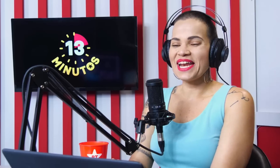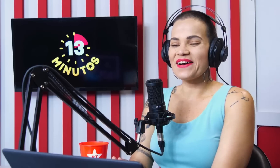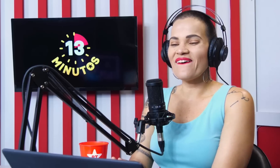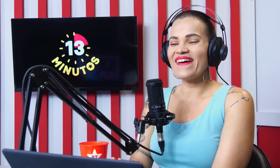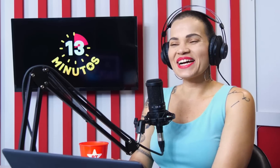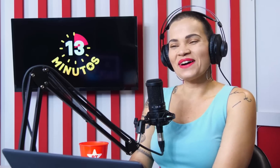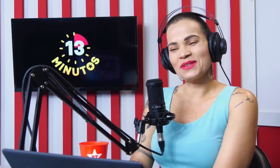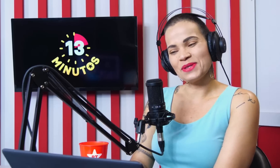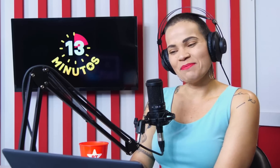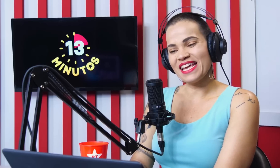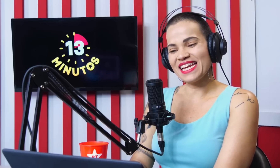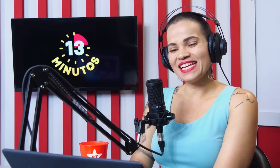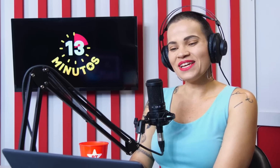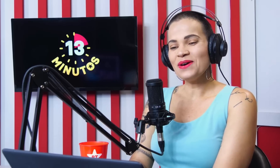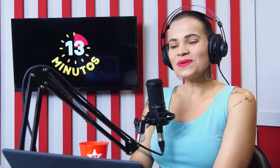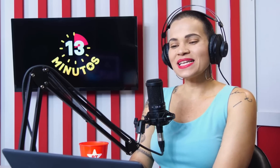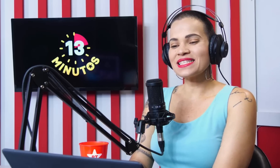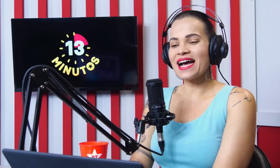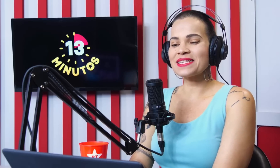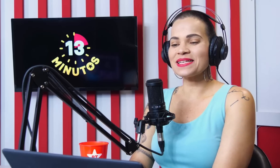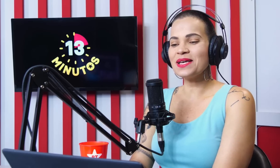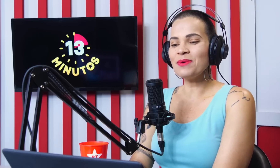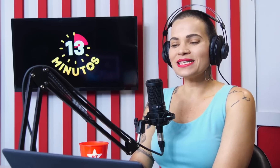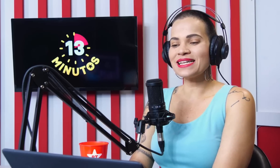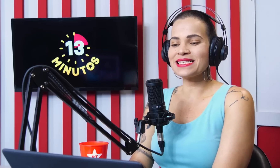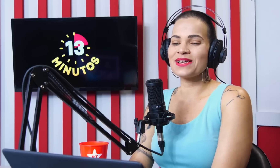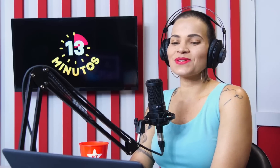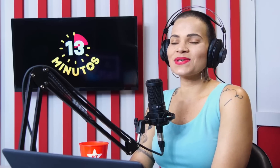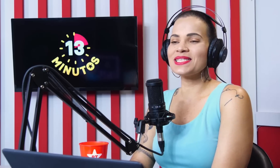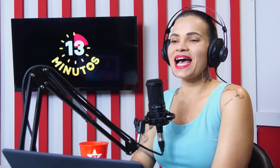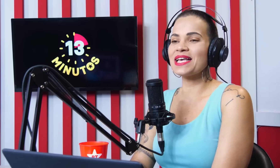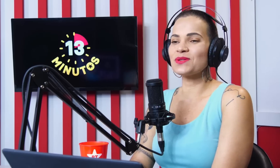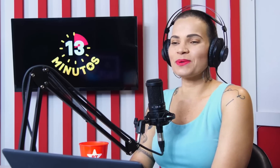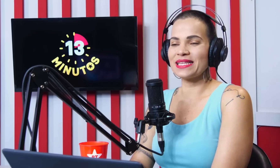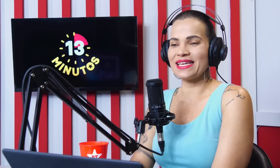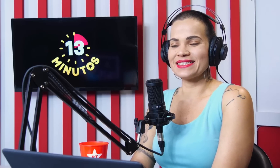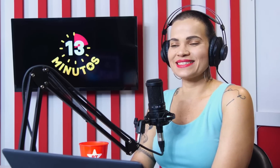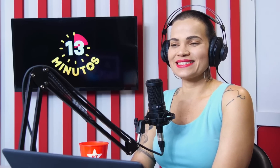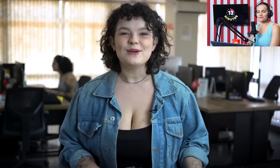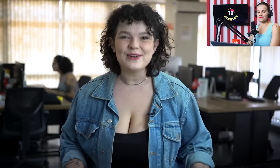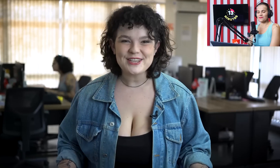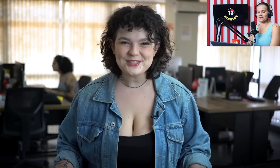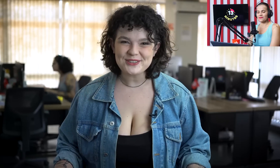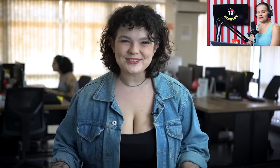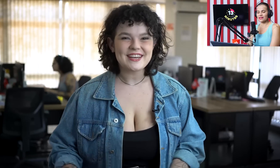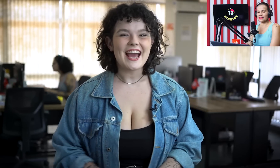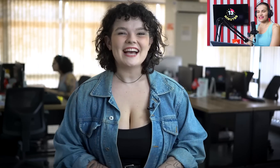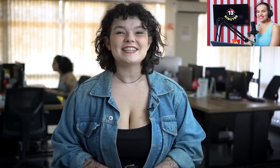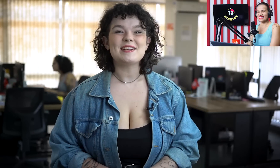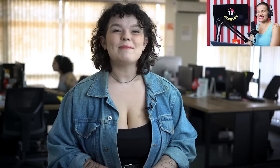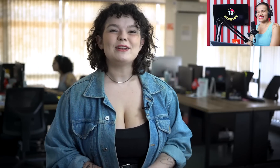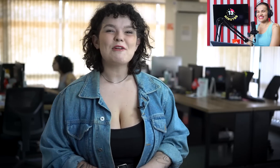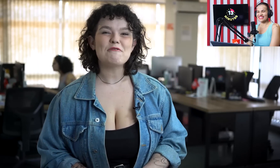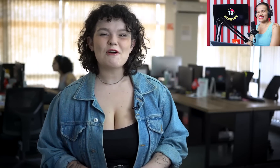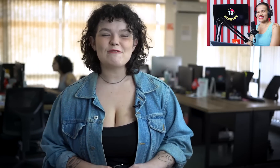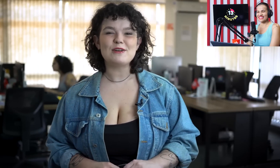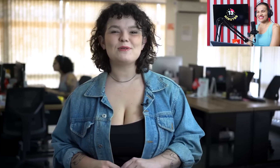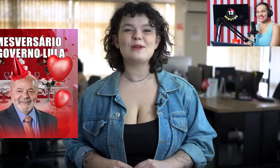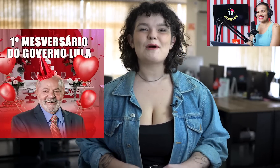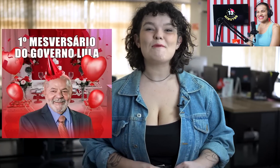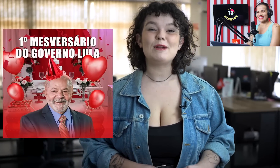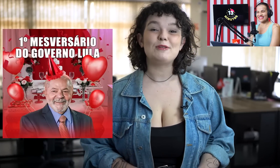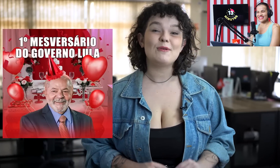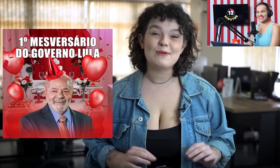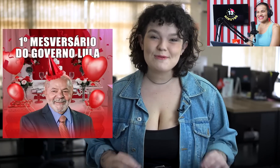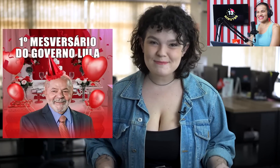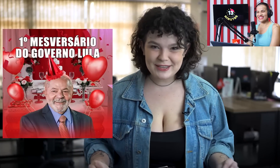Você confere agora com a Duda Merini os destaques da semana nas redes sociais do PT. Oi, Ju! Essa semana o novo governo